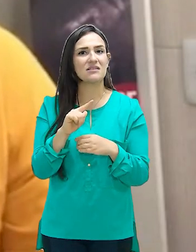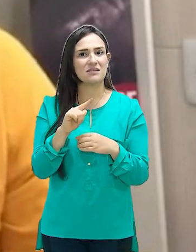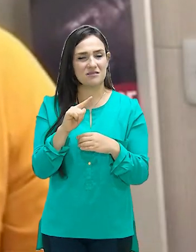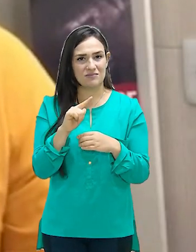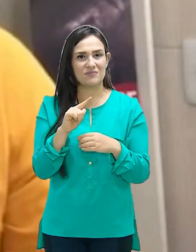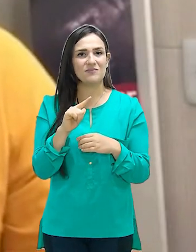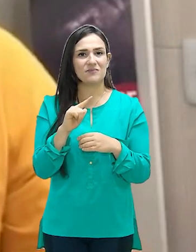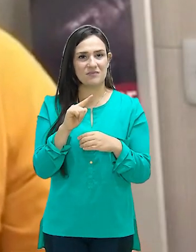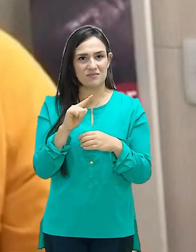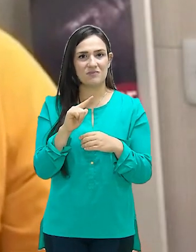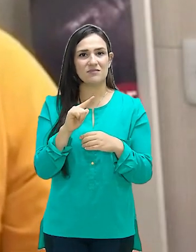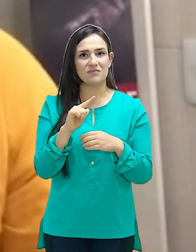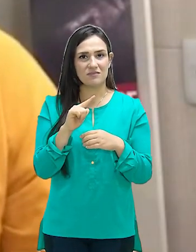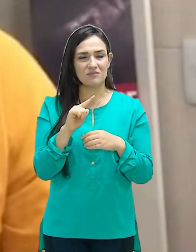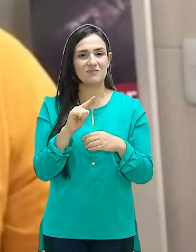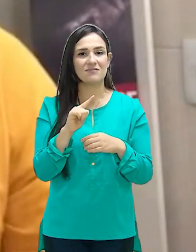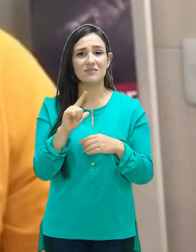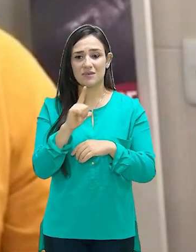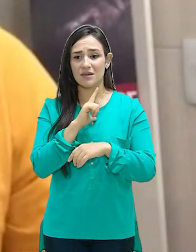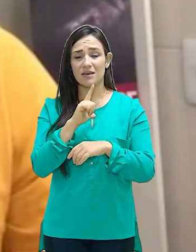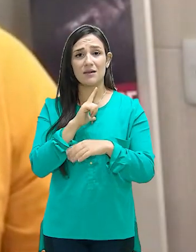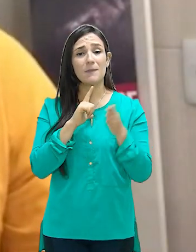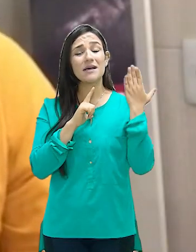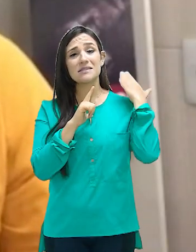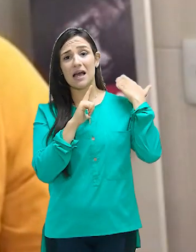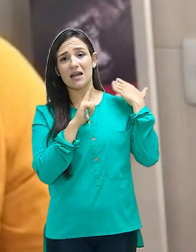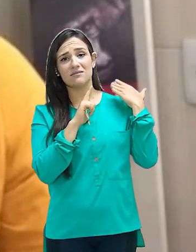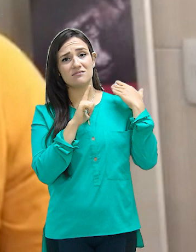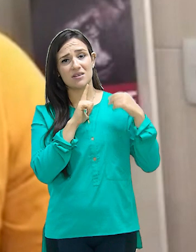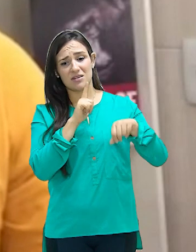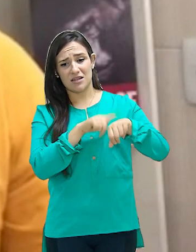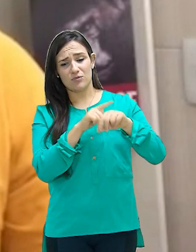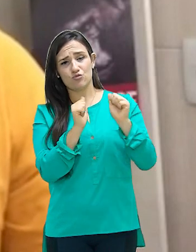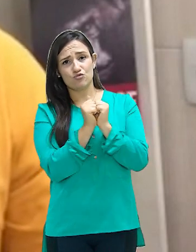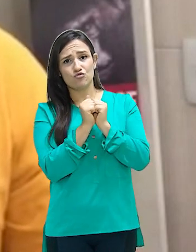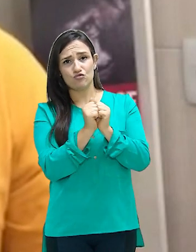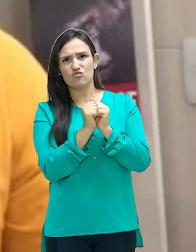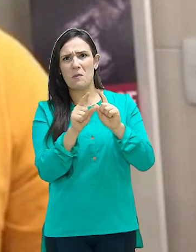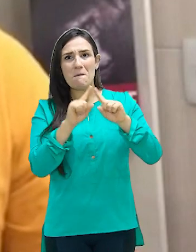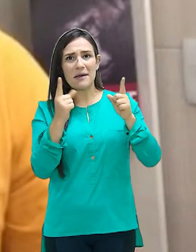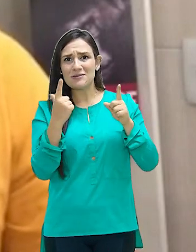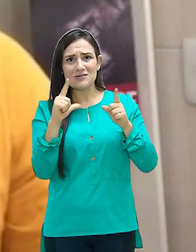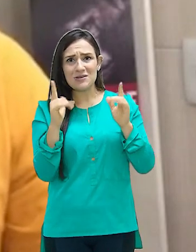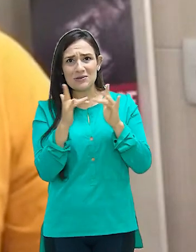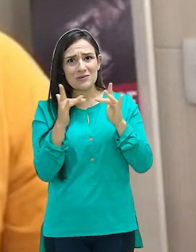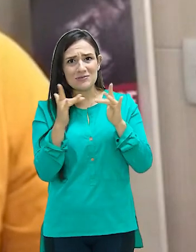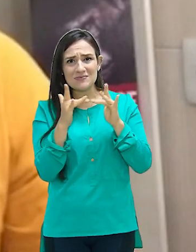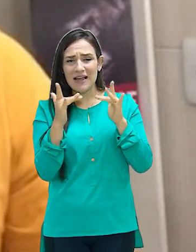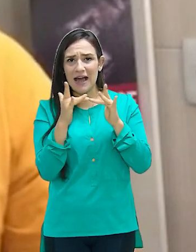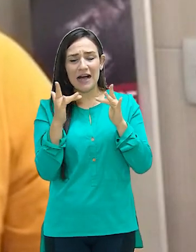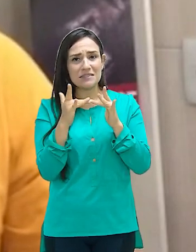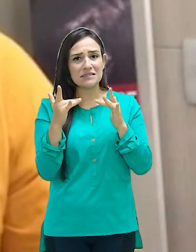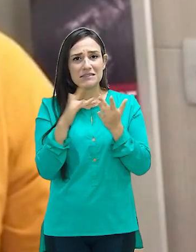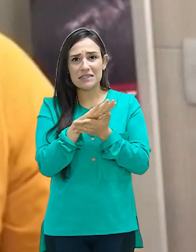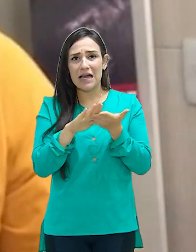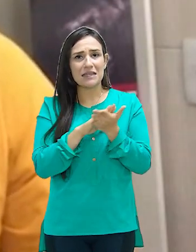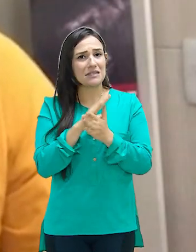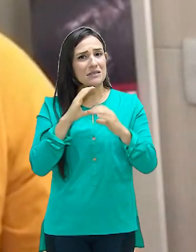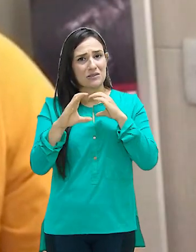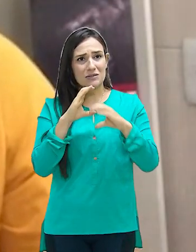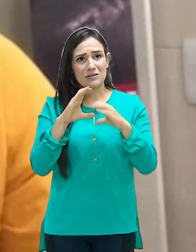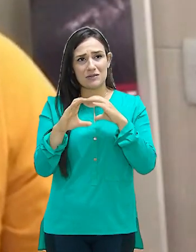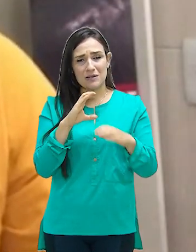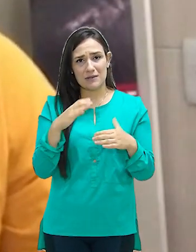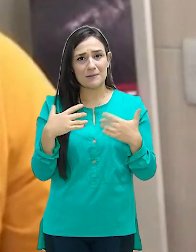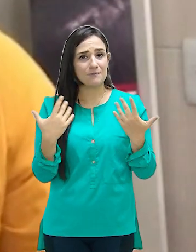aí do tempo que nós acabamos tendo aumentado, né? O tempo